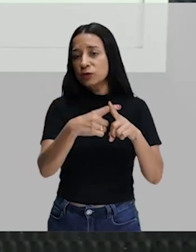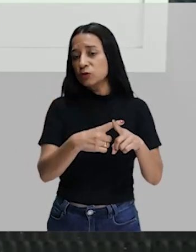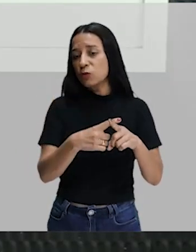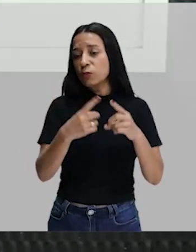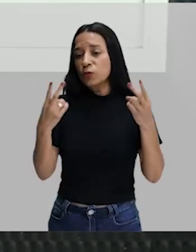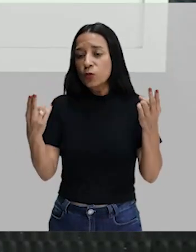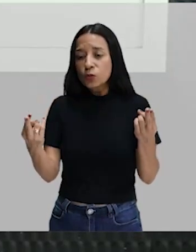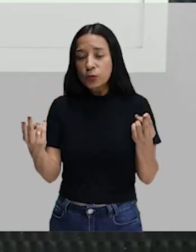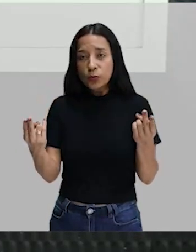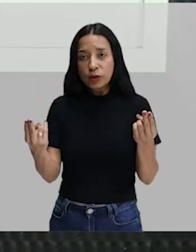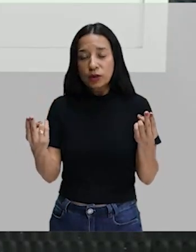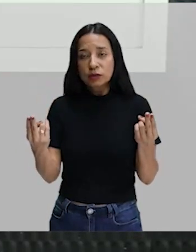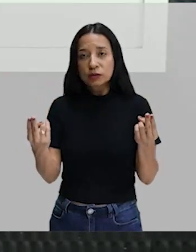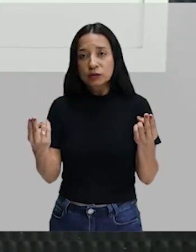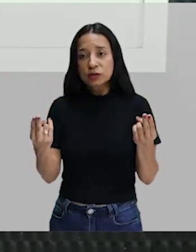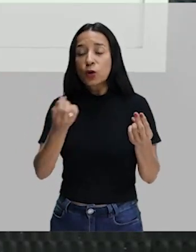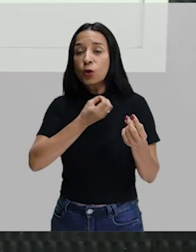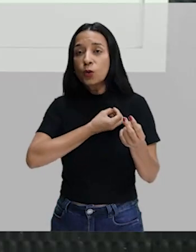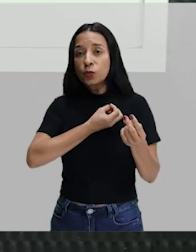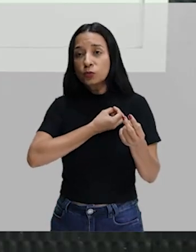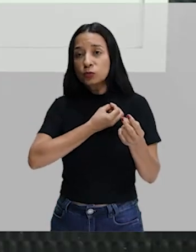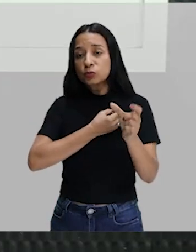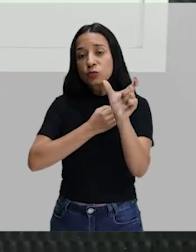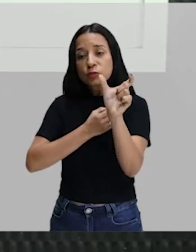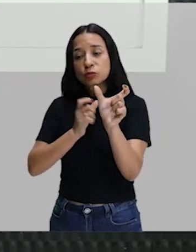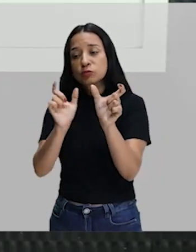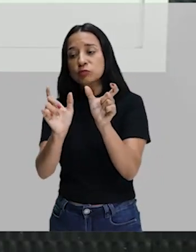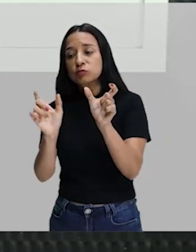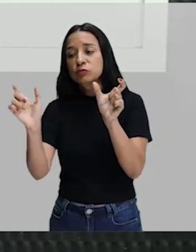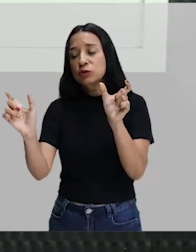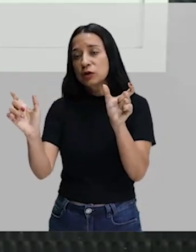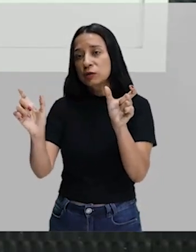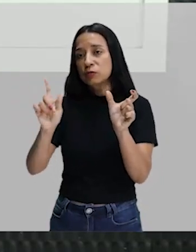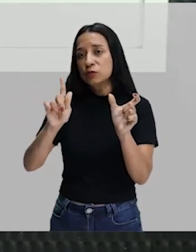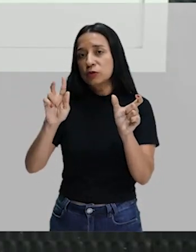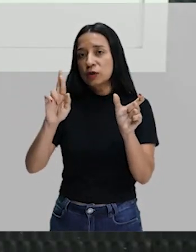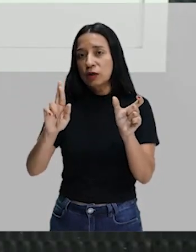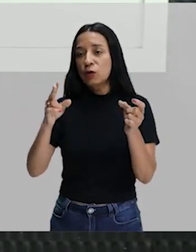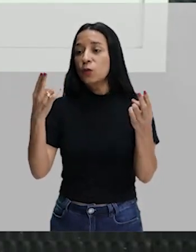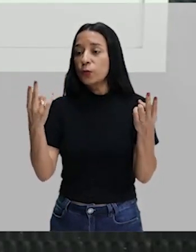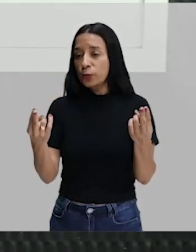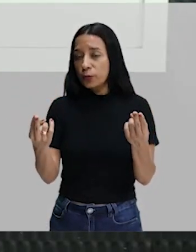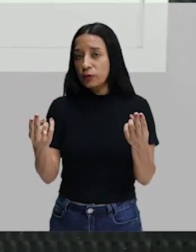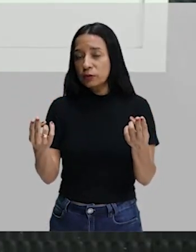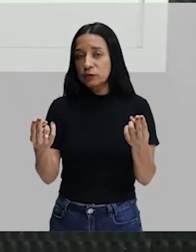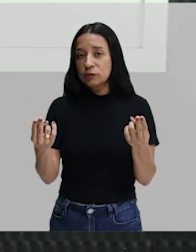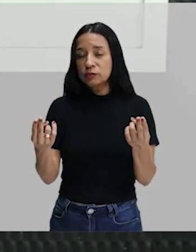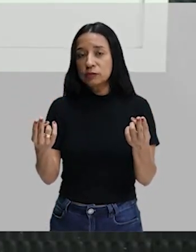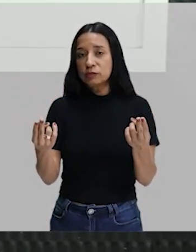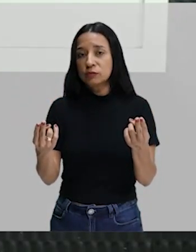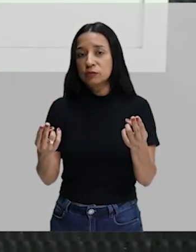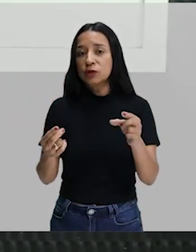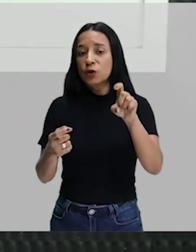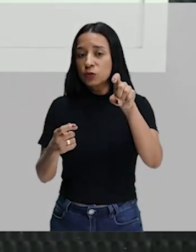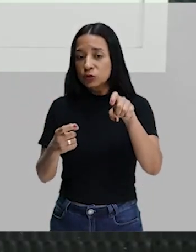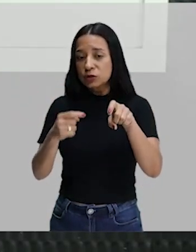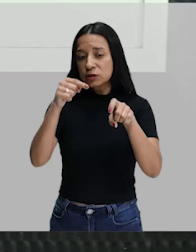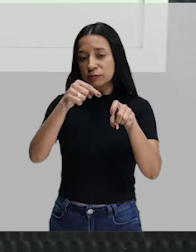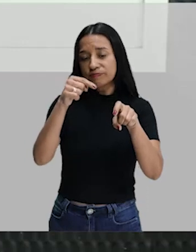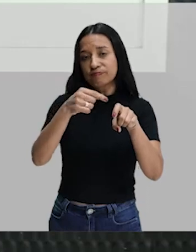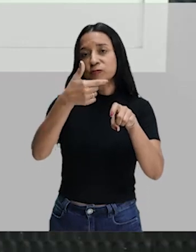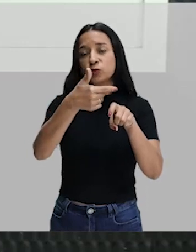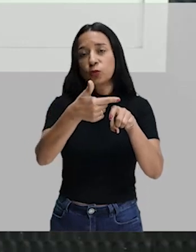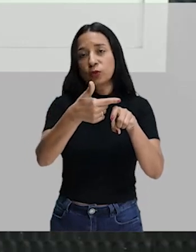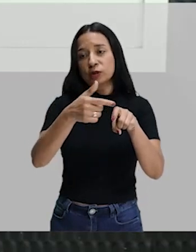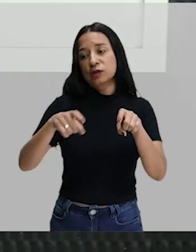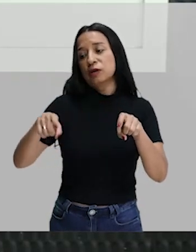esse, os coeficientes dos termos de mesmo grau são iguais. Então, o coeficiente do x aqui é 2.